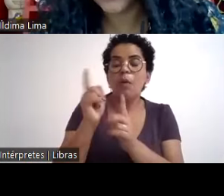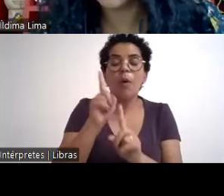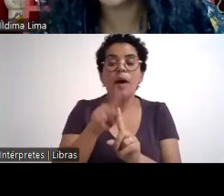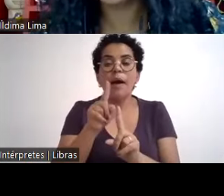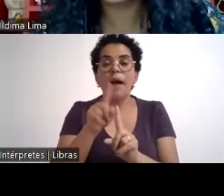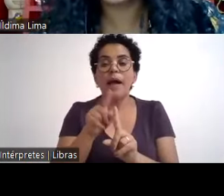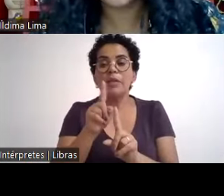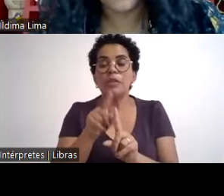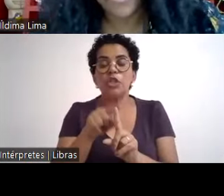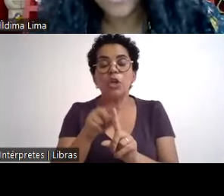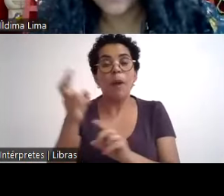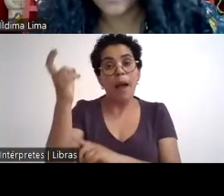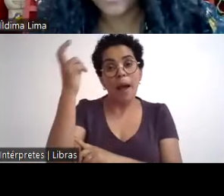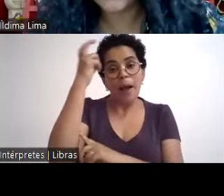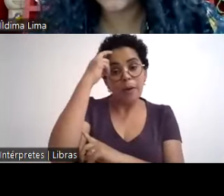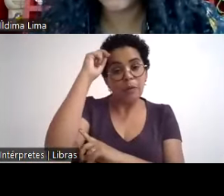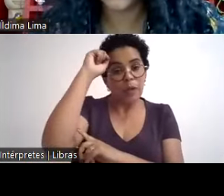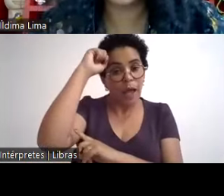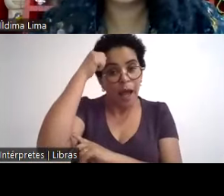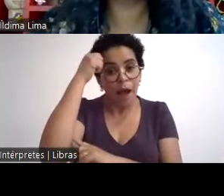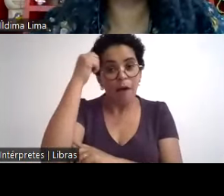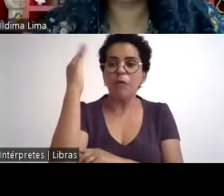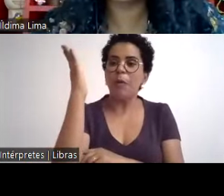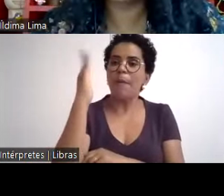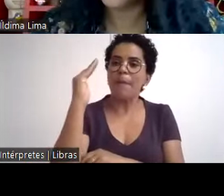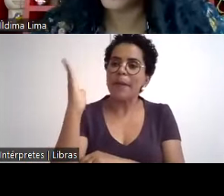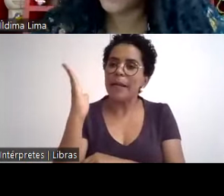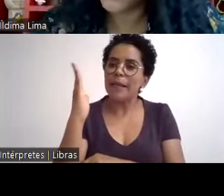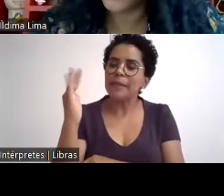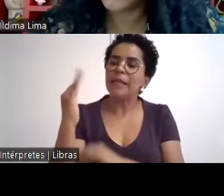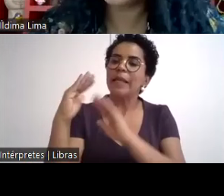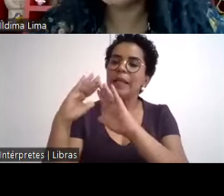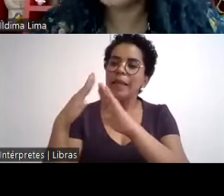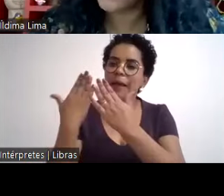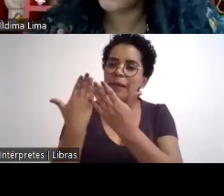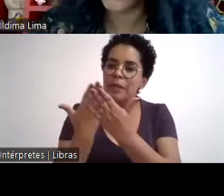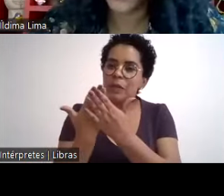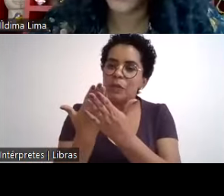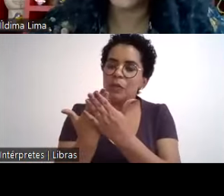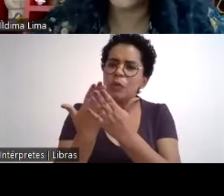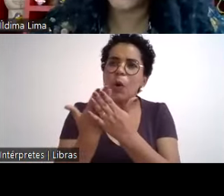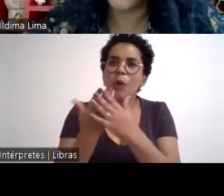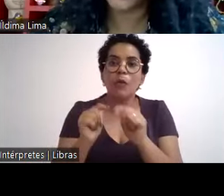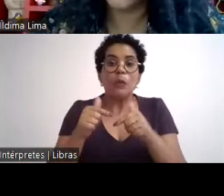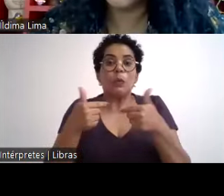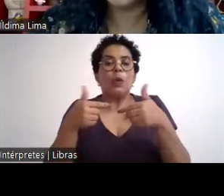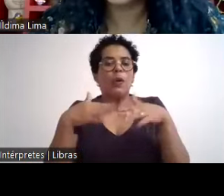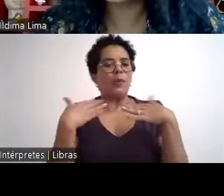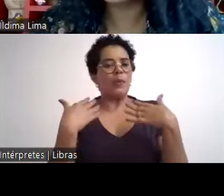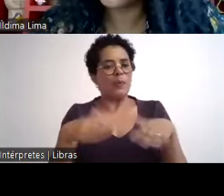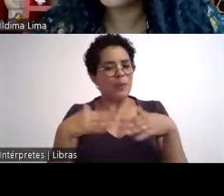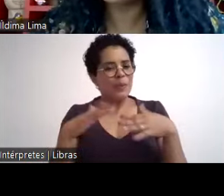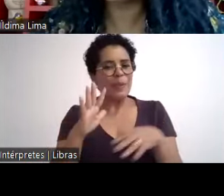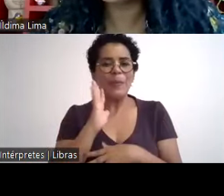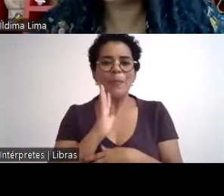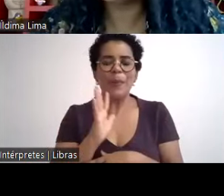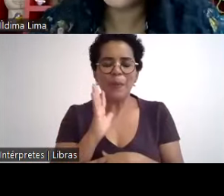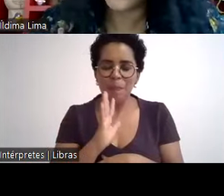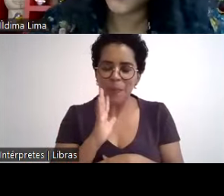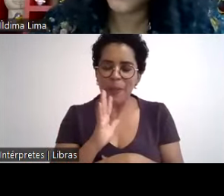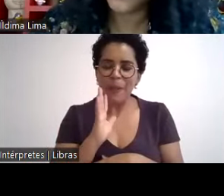da cultura afro-brasileira nas escolas. Então, foi uma grata surpresa também nesse aspecto educacional, mas também